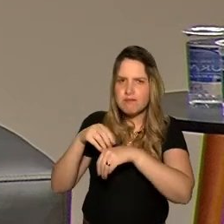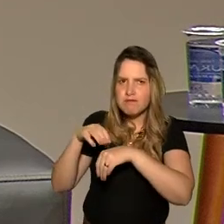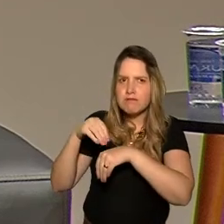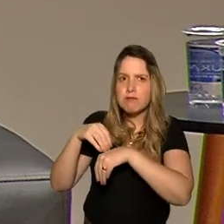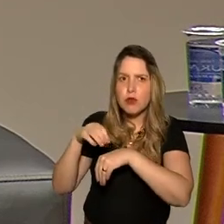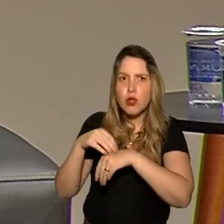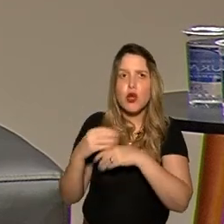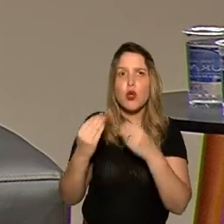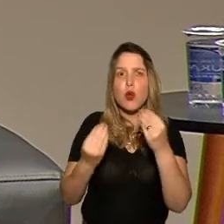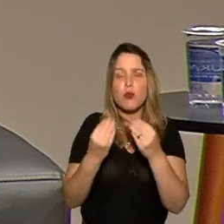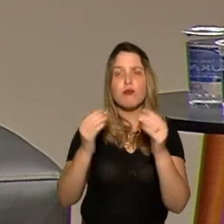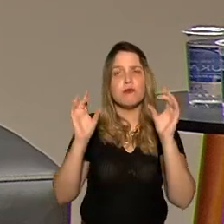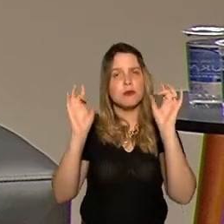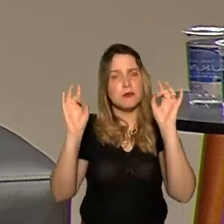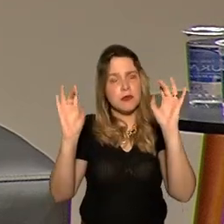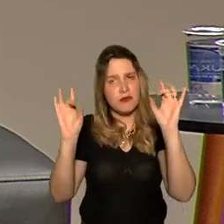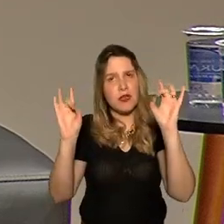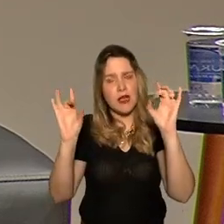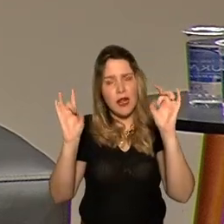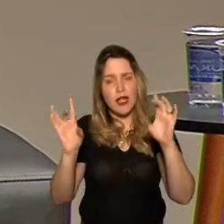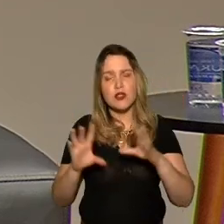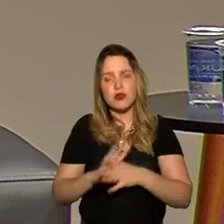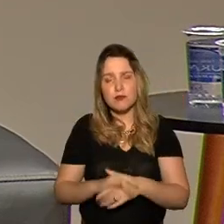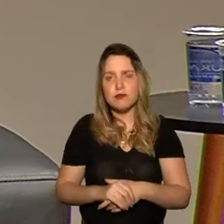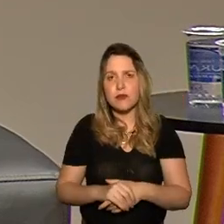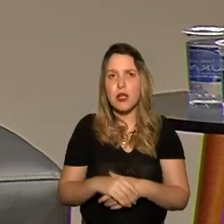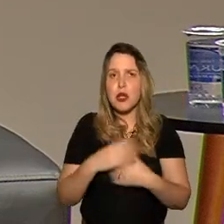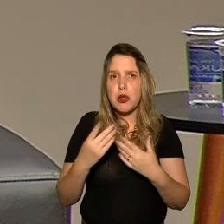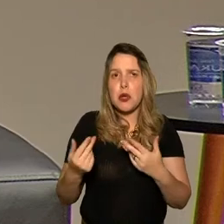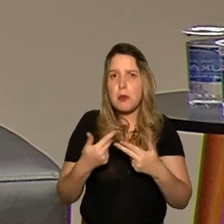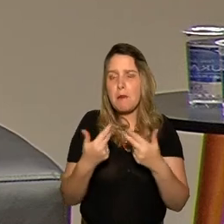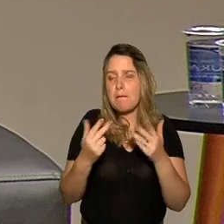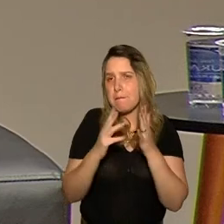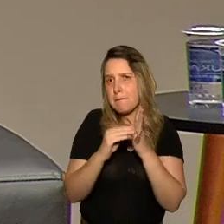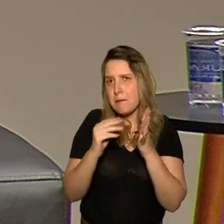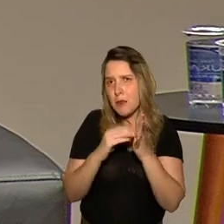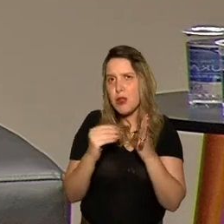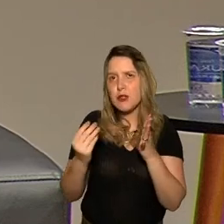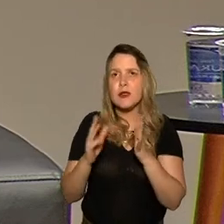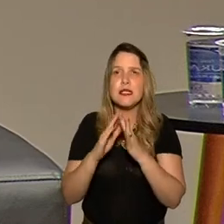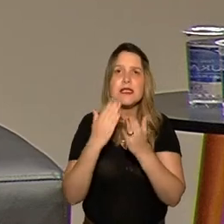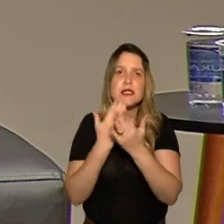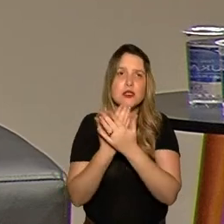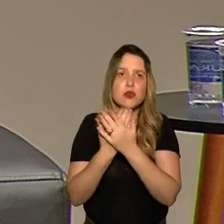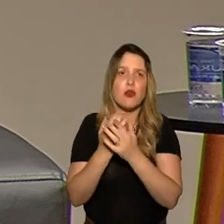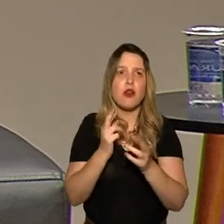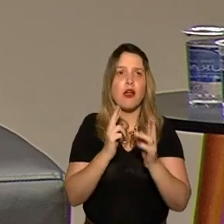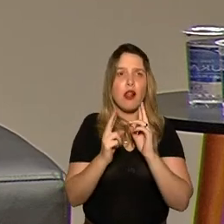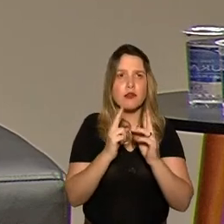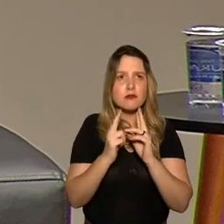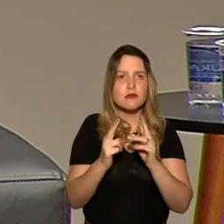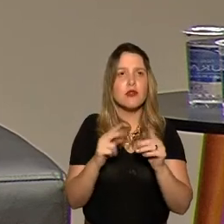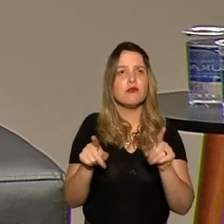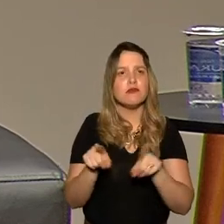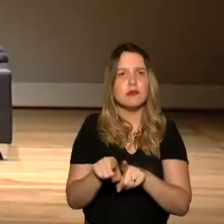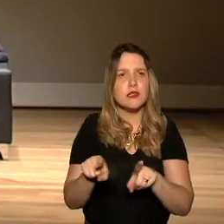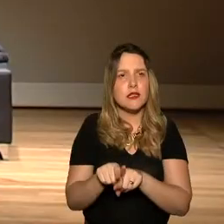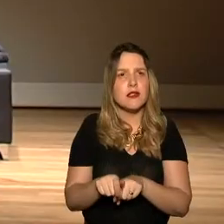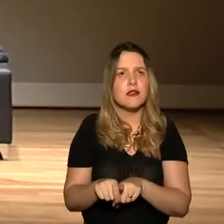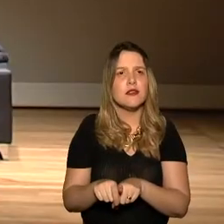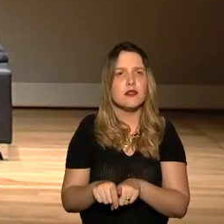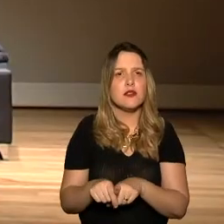como se fosse privilégio das instituições culturais promover uma experiência da qual a escola seria incapaz de